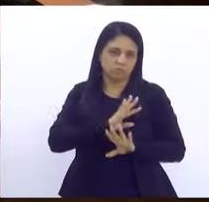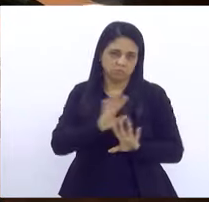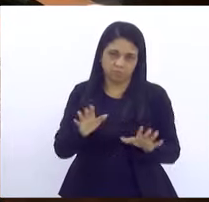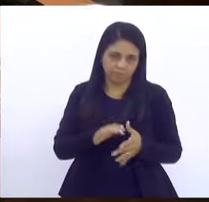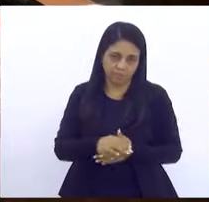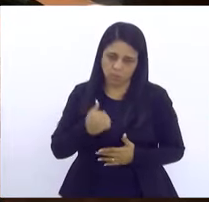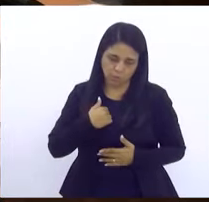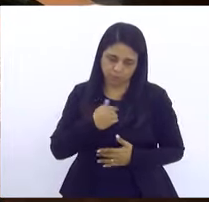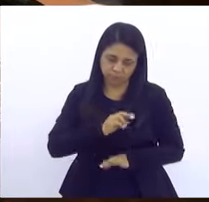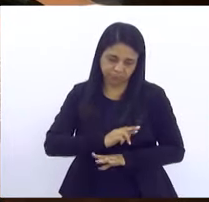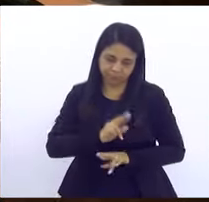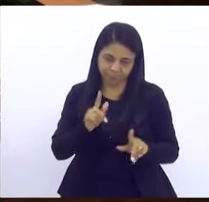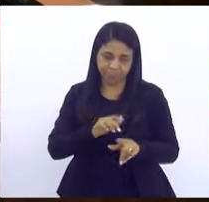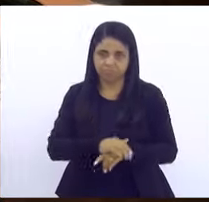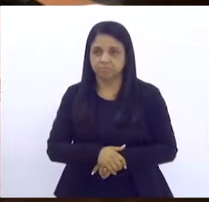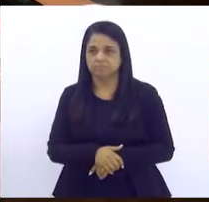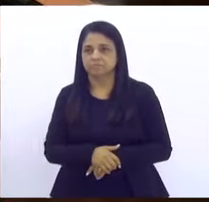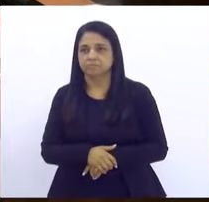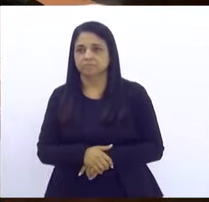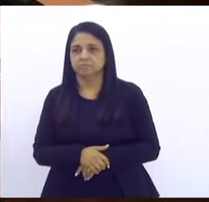isso.